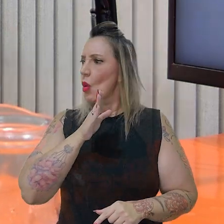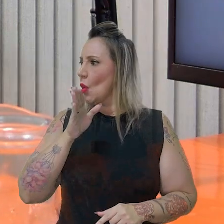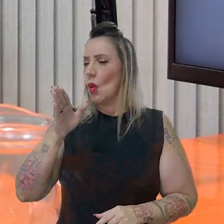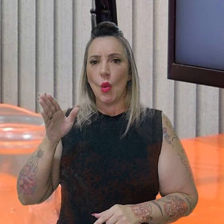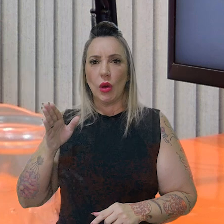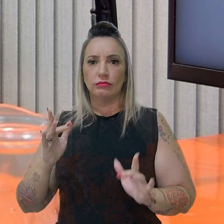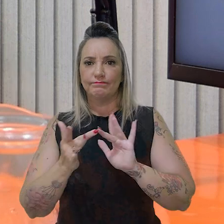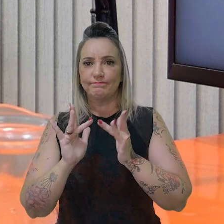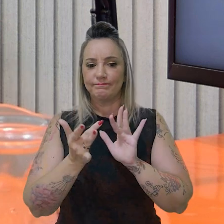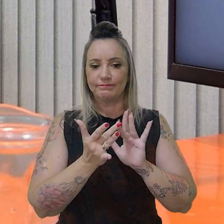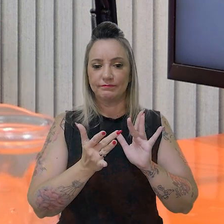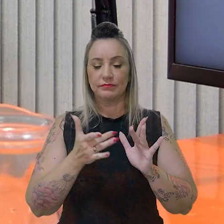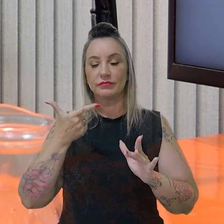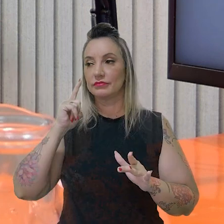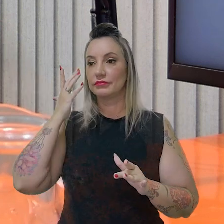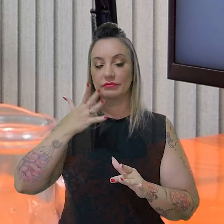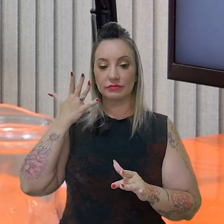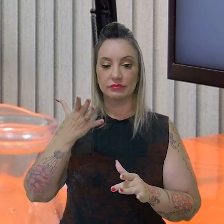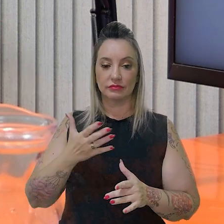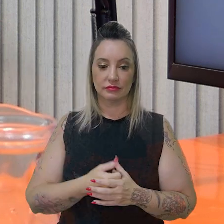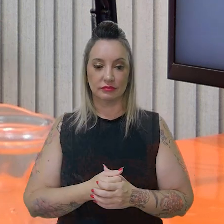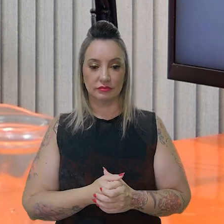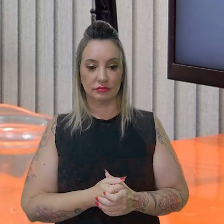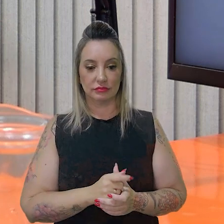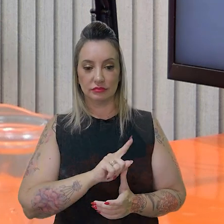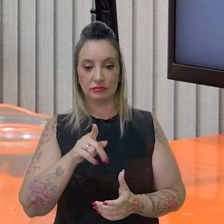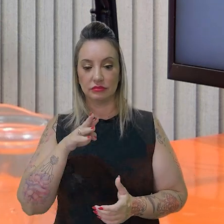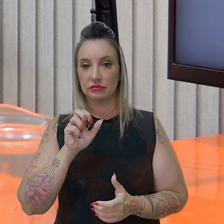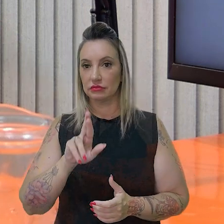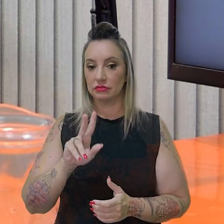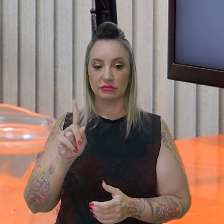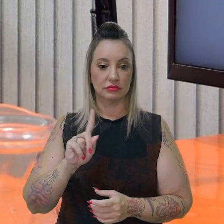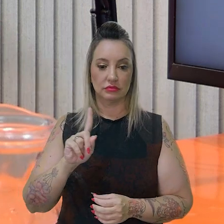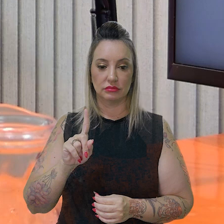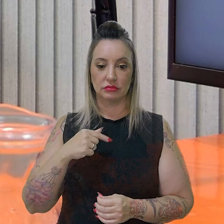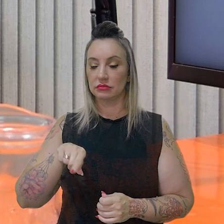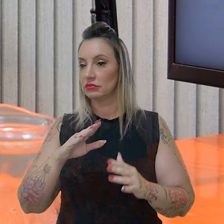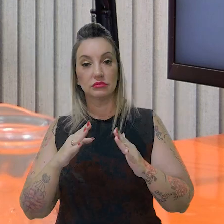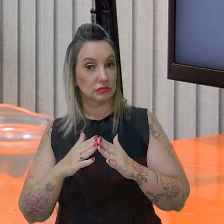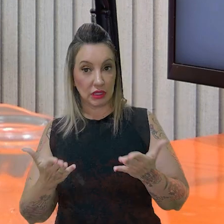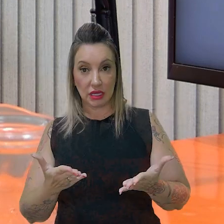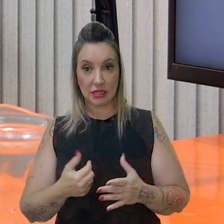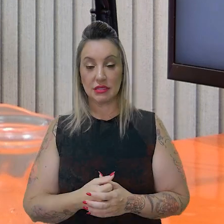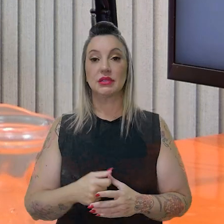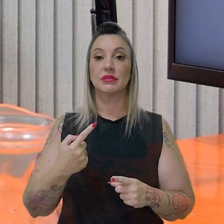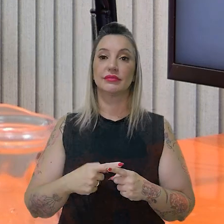né Igual ontem na palestra minha amiga Angélica Você não vai sair daqui vai para um barzinho não não falei assim não eu tô indo para casa